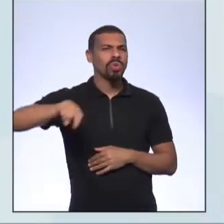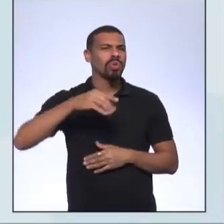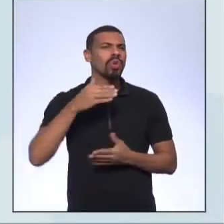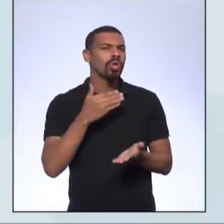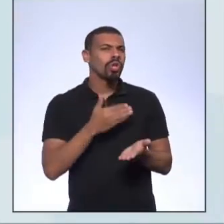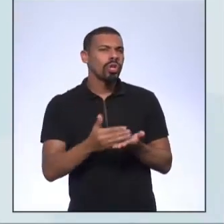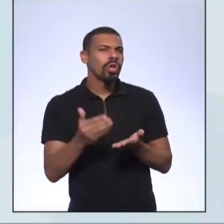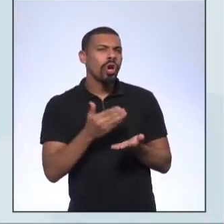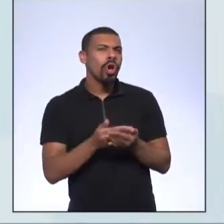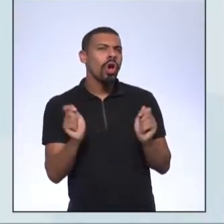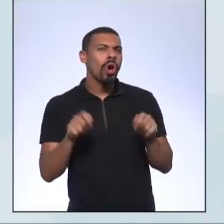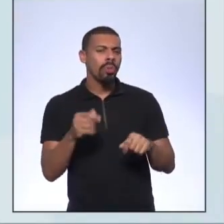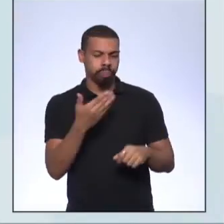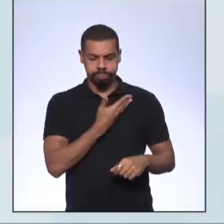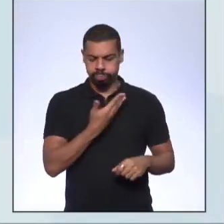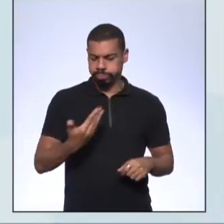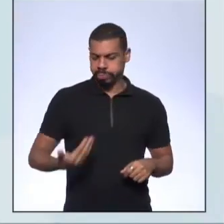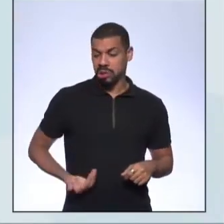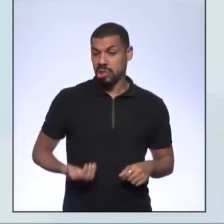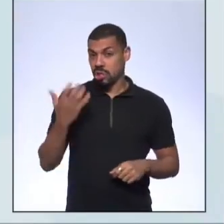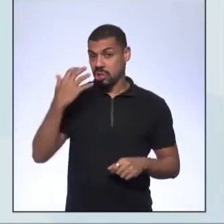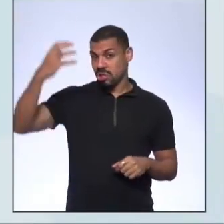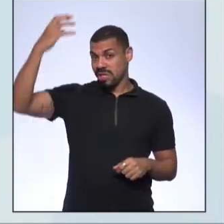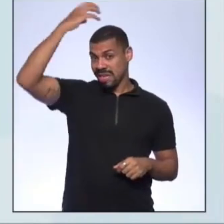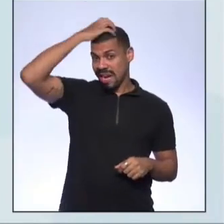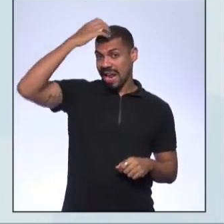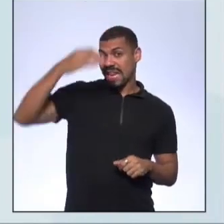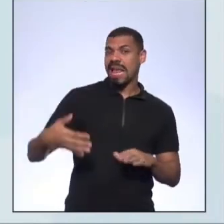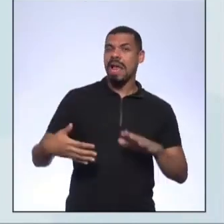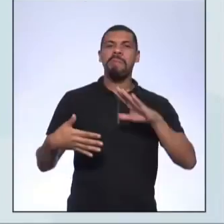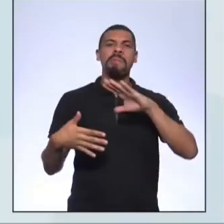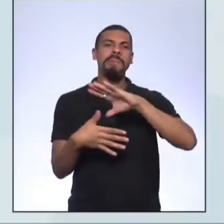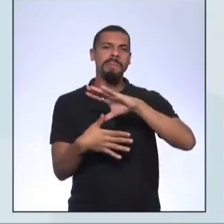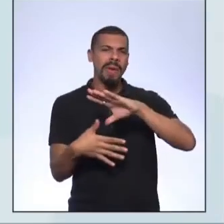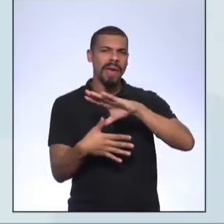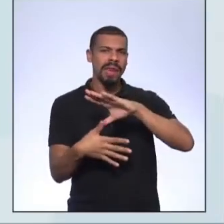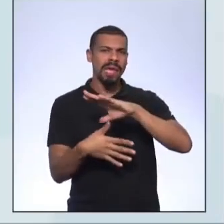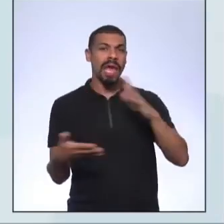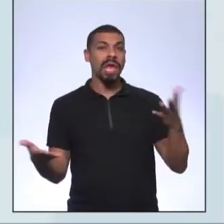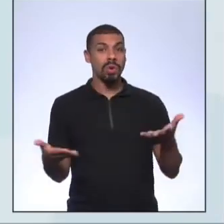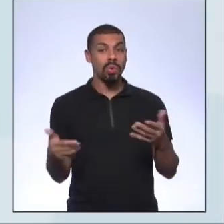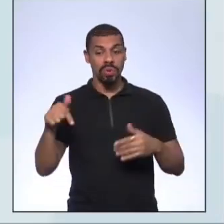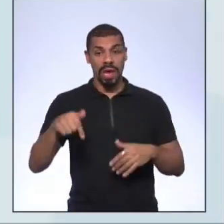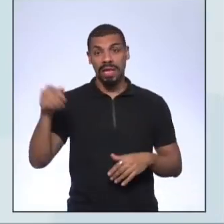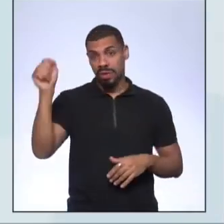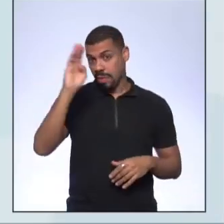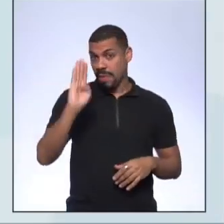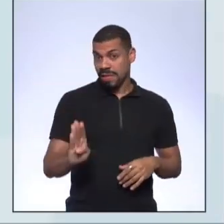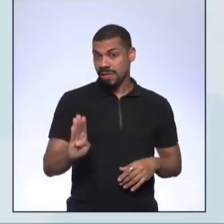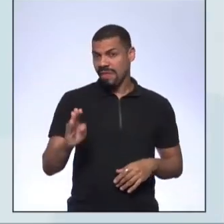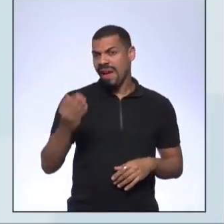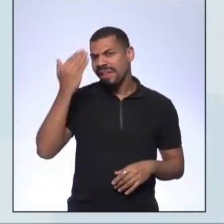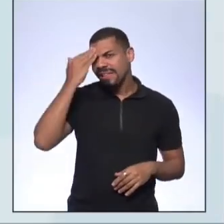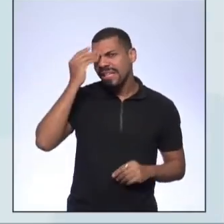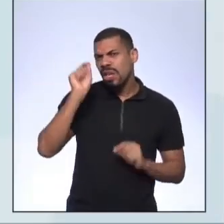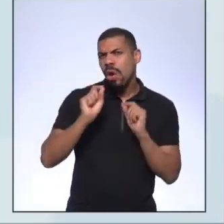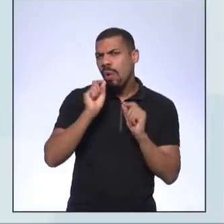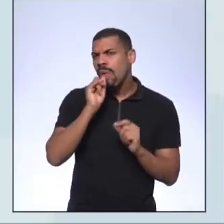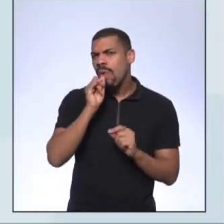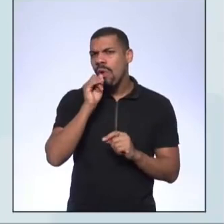a colonização portuguesa na América, nas terras onde hoje é o Brasil, a gente vai entender que